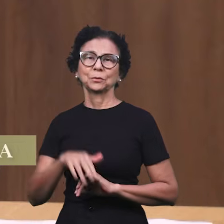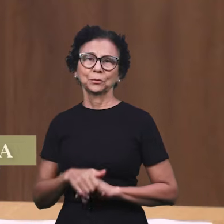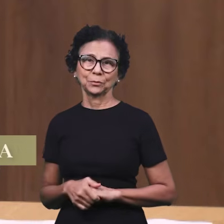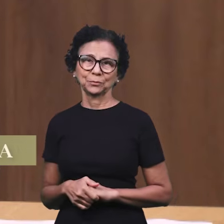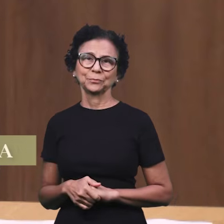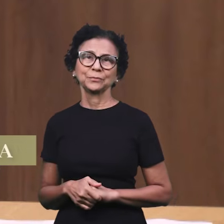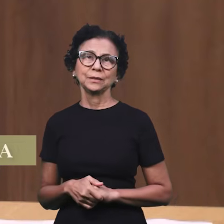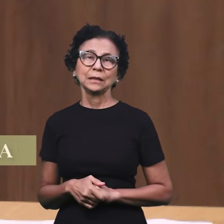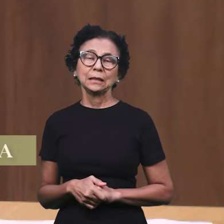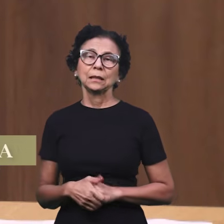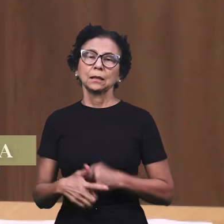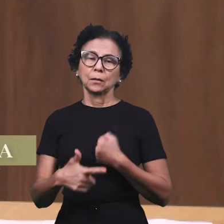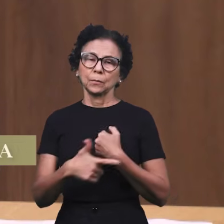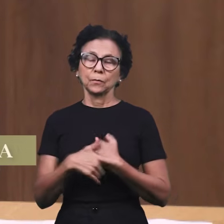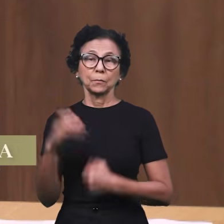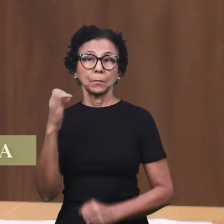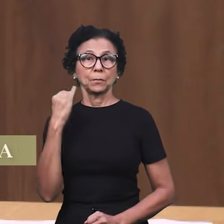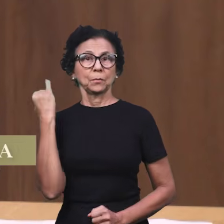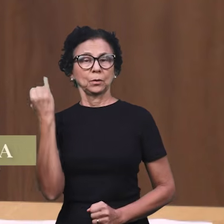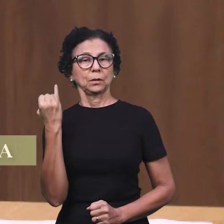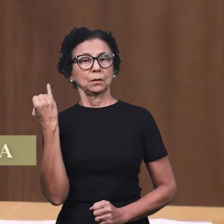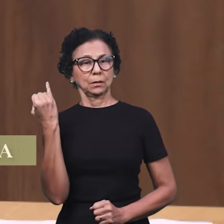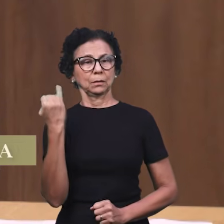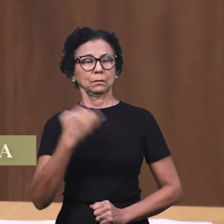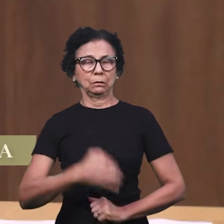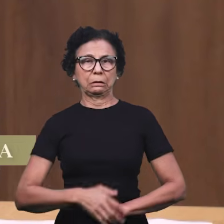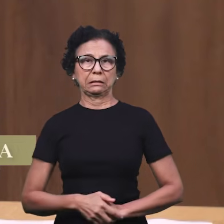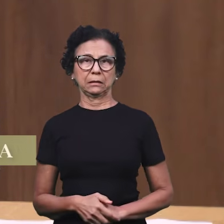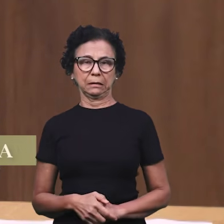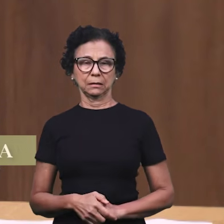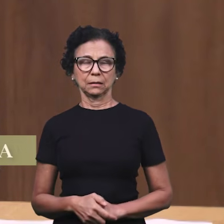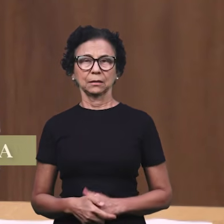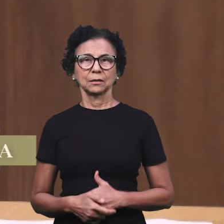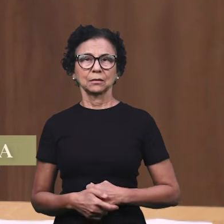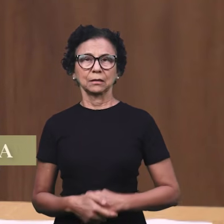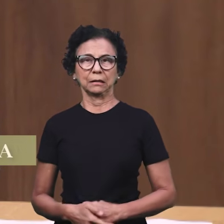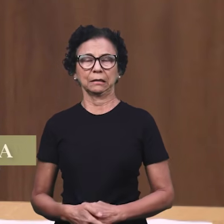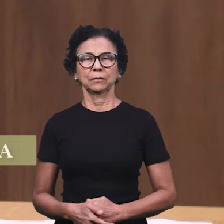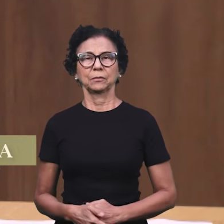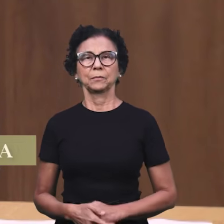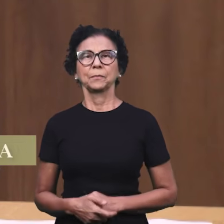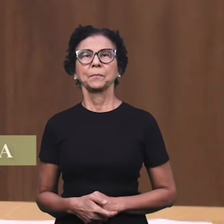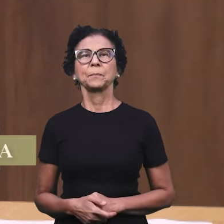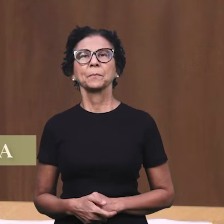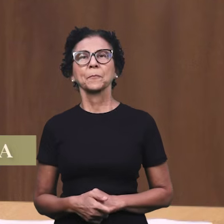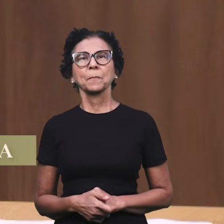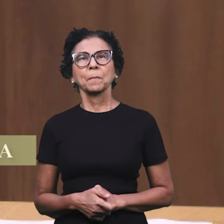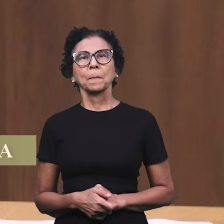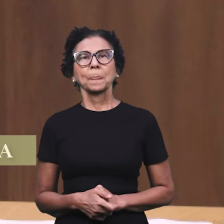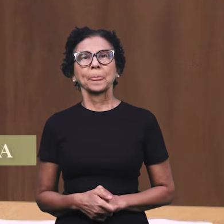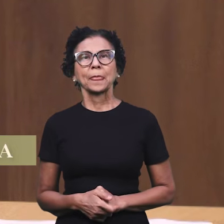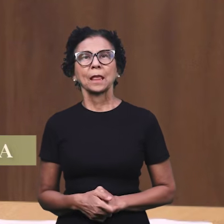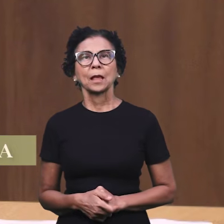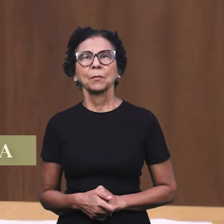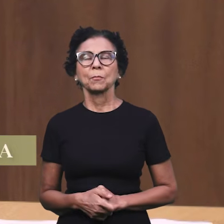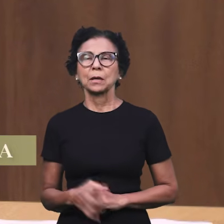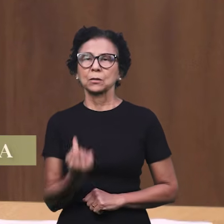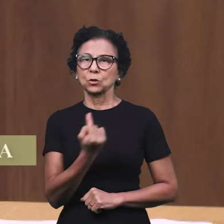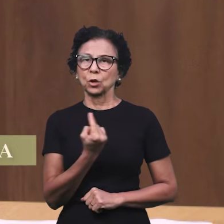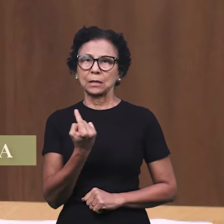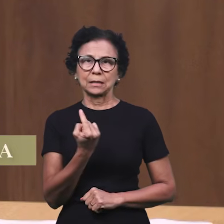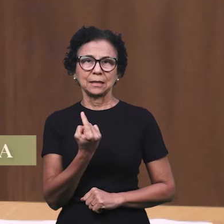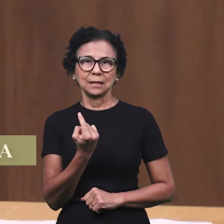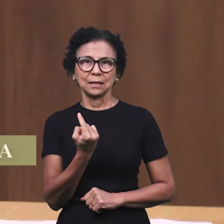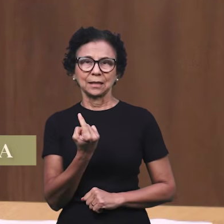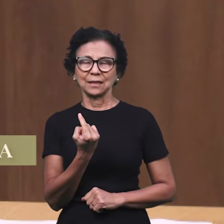grandiosa, né? A nossa função, uma função que o Senhor nos deu. Mas nós não estamos sós, é bom lembrar isso, né? Nós não